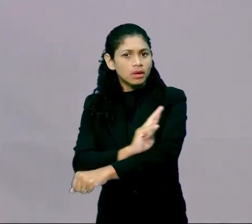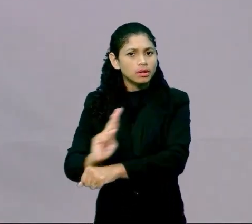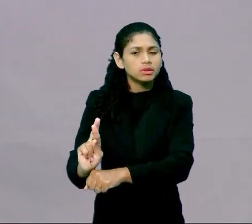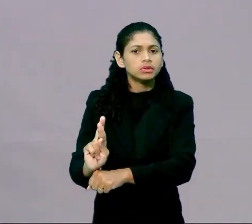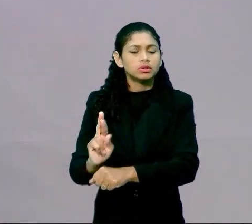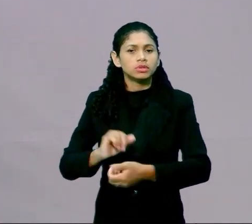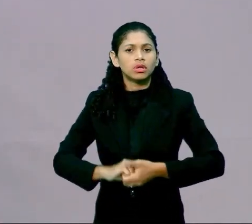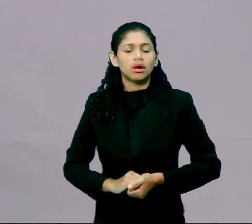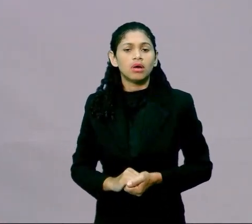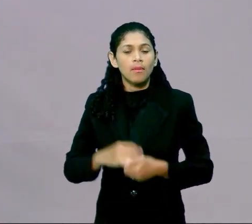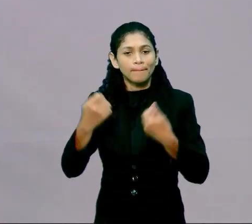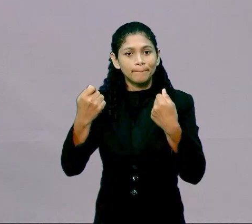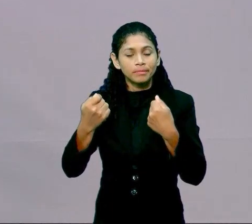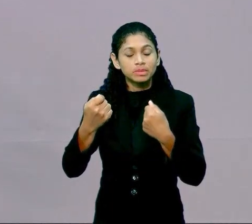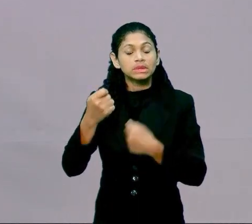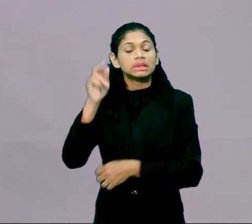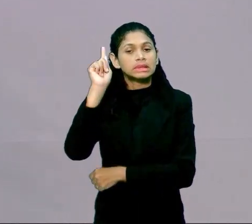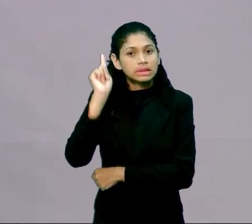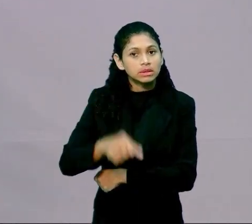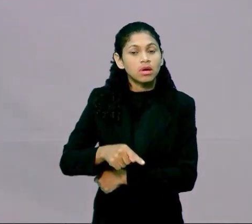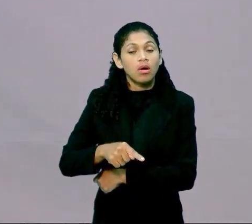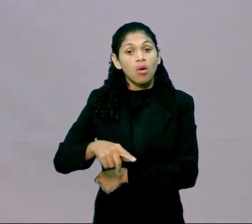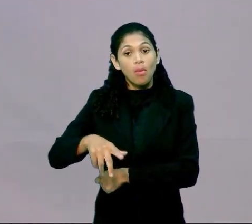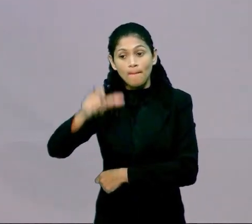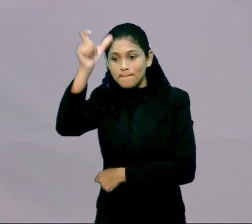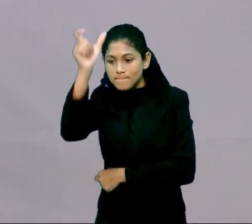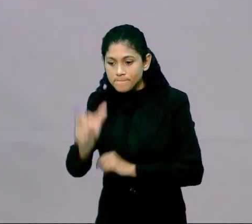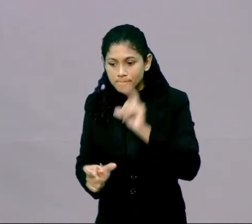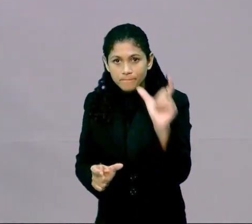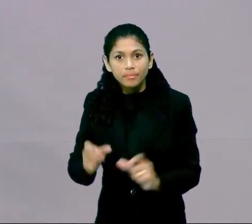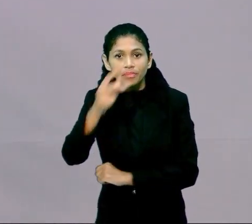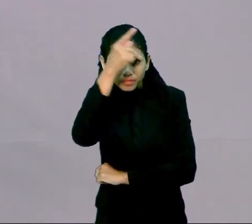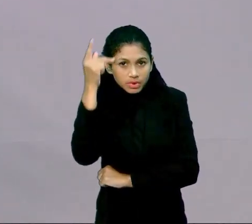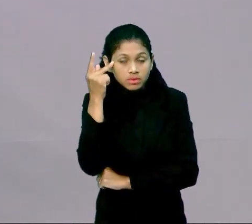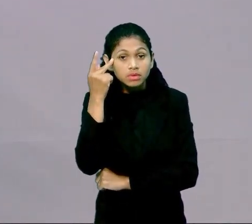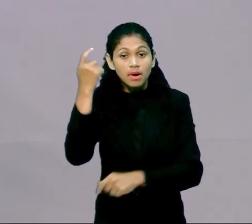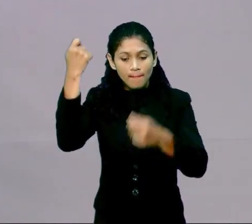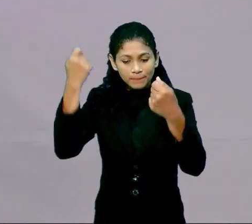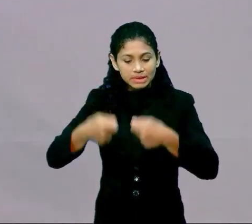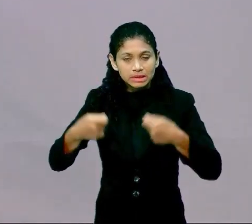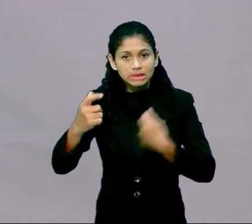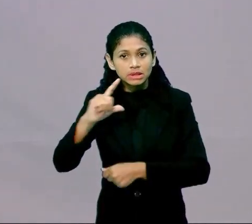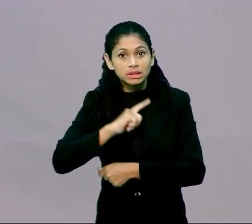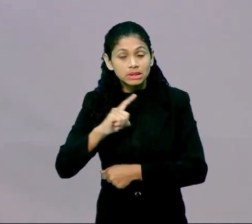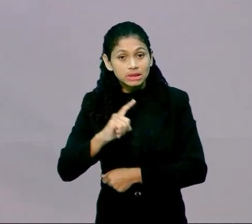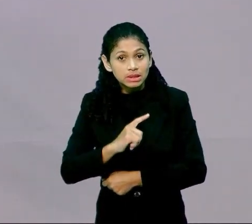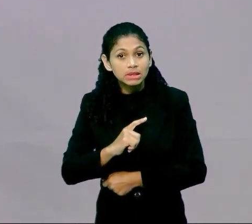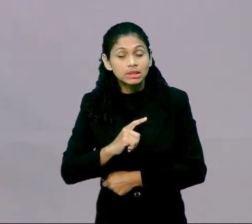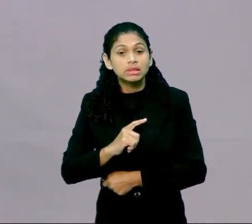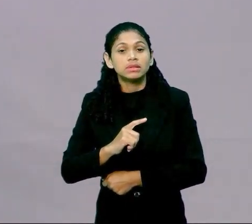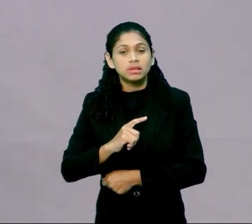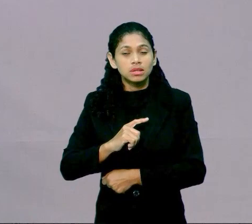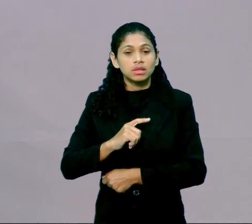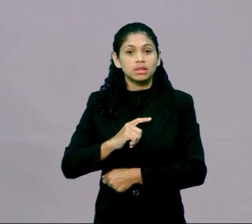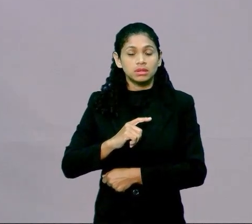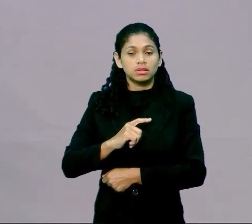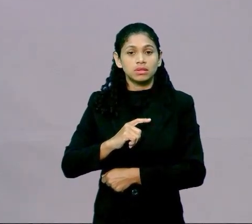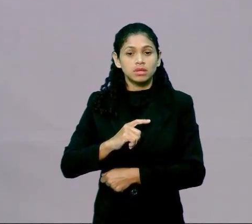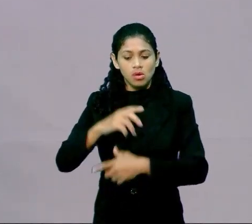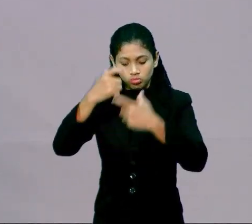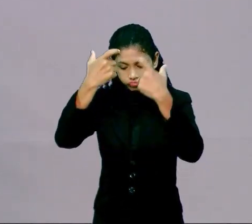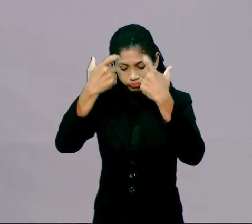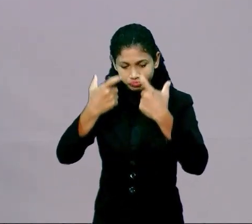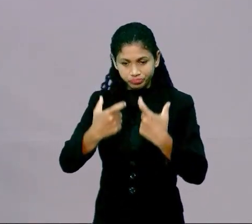enquanto pessoas devem ter a sua integridade moral, a sua integridade